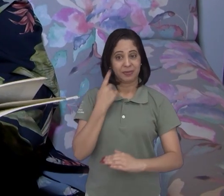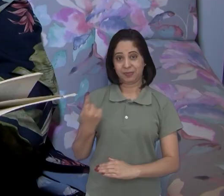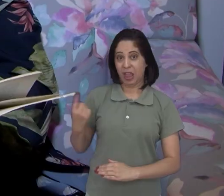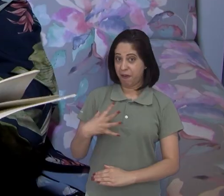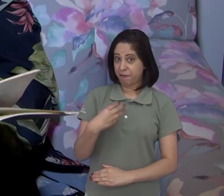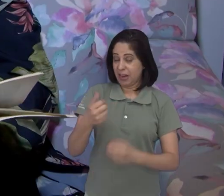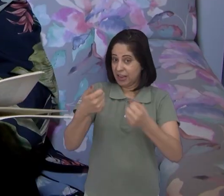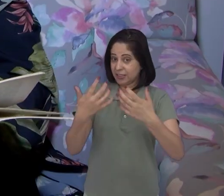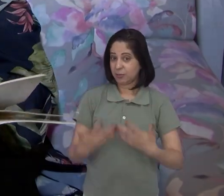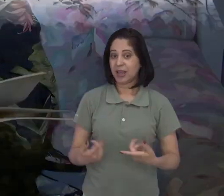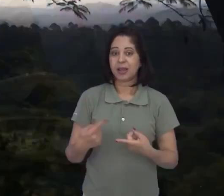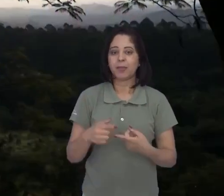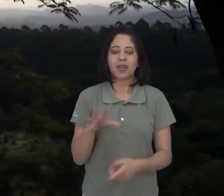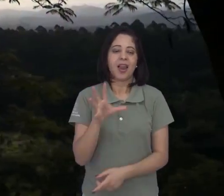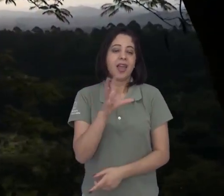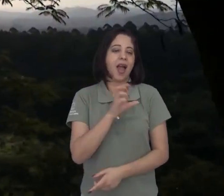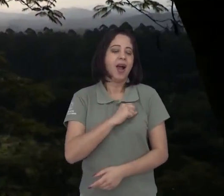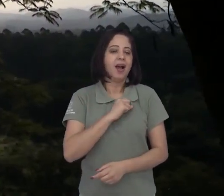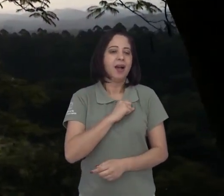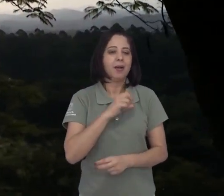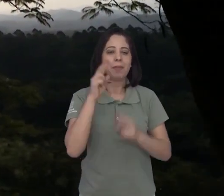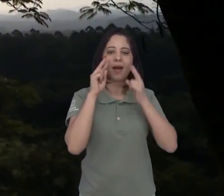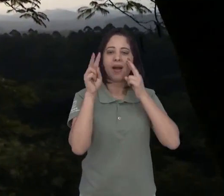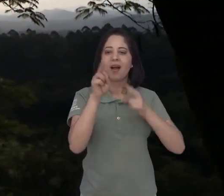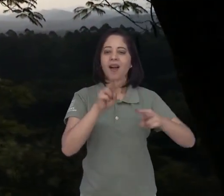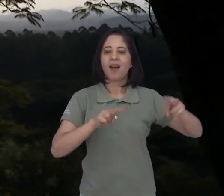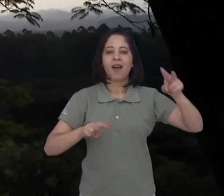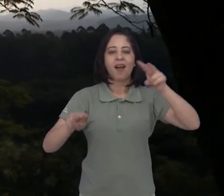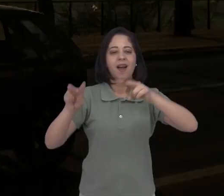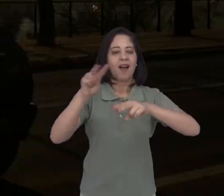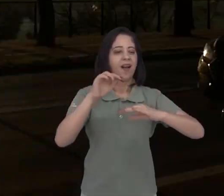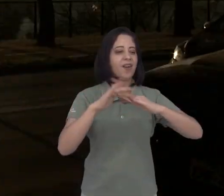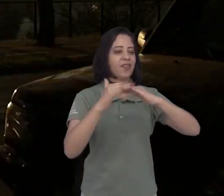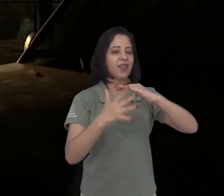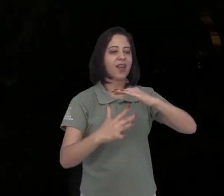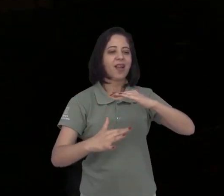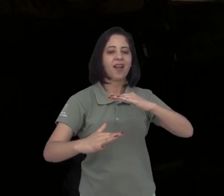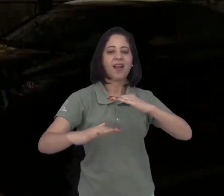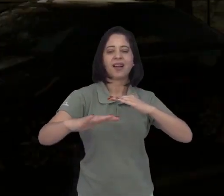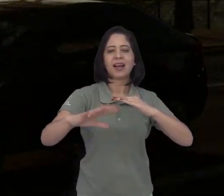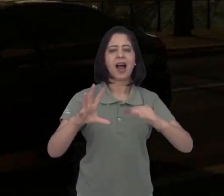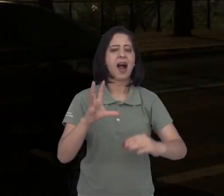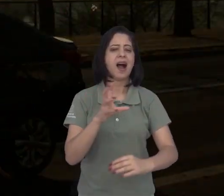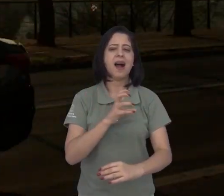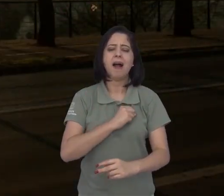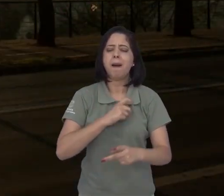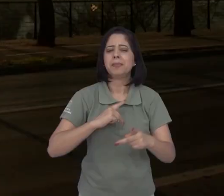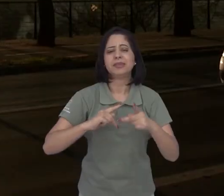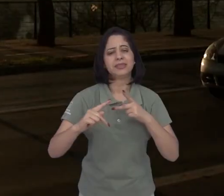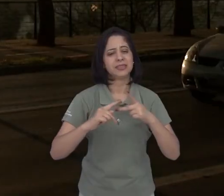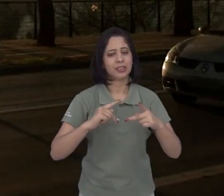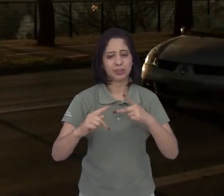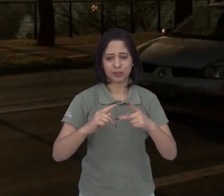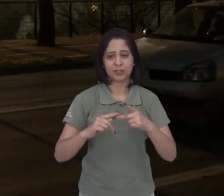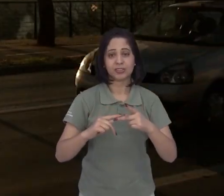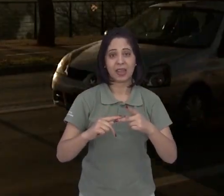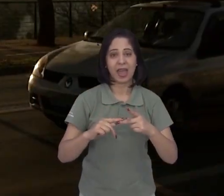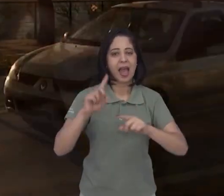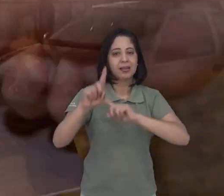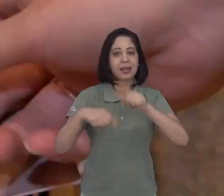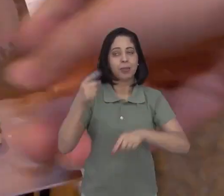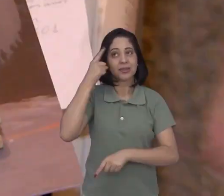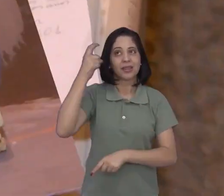ele decidiu viver na cidade porque se apaixonou pela vista. Assim foi crescendo um amor incondicional pelo